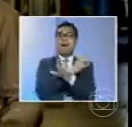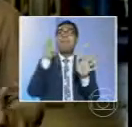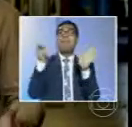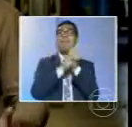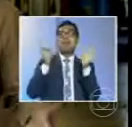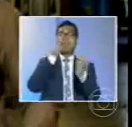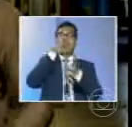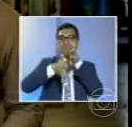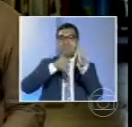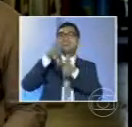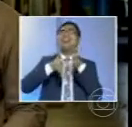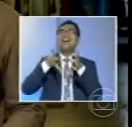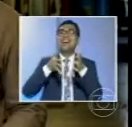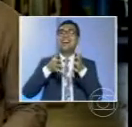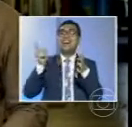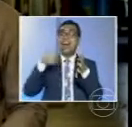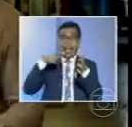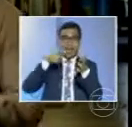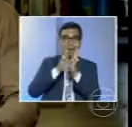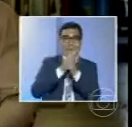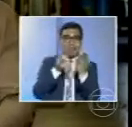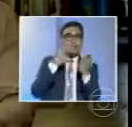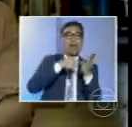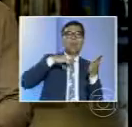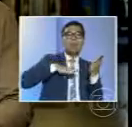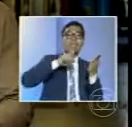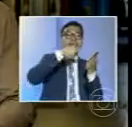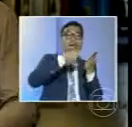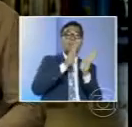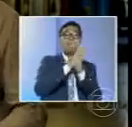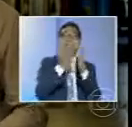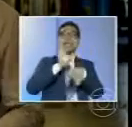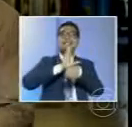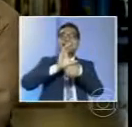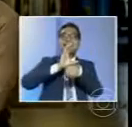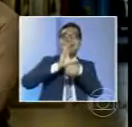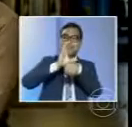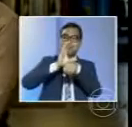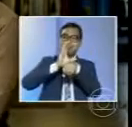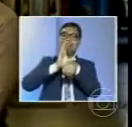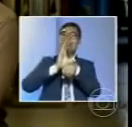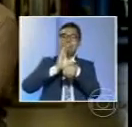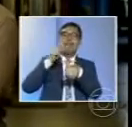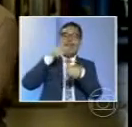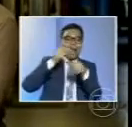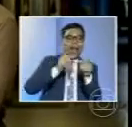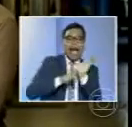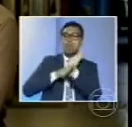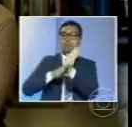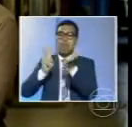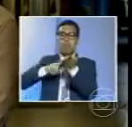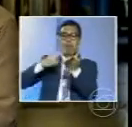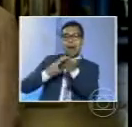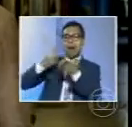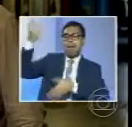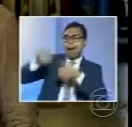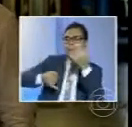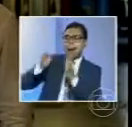para a língua brasileira de sinais. A edição que serviu como base foi uma igual a essa aqui. A versão usada pelas